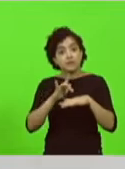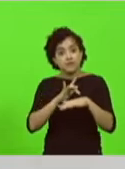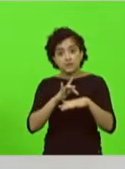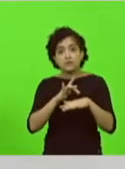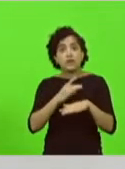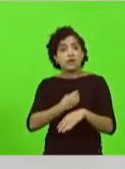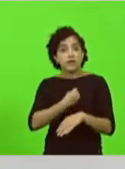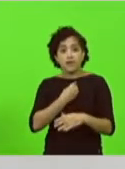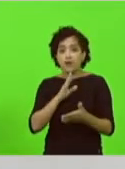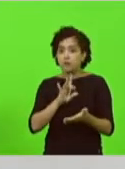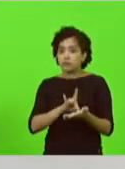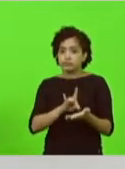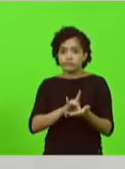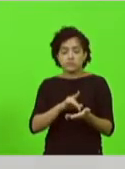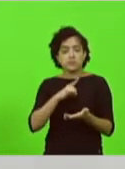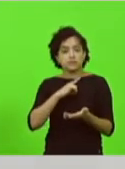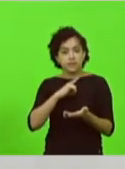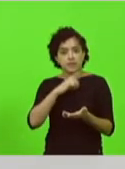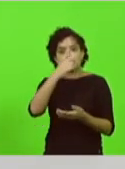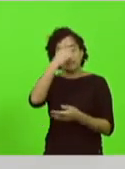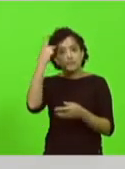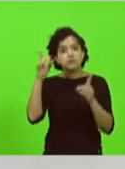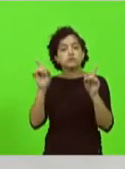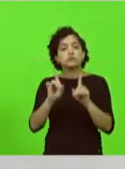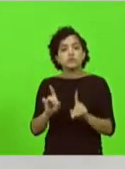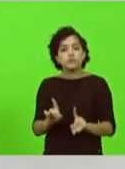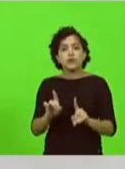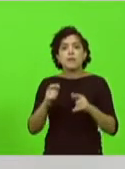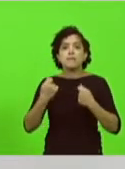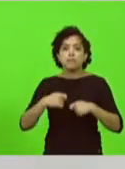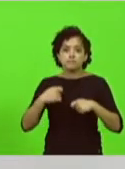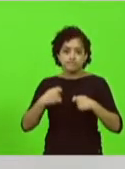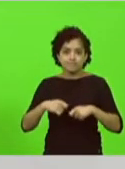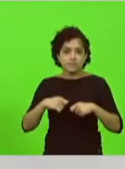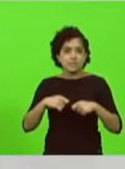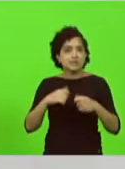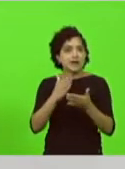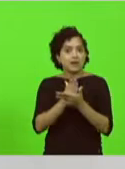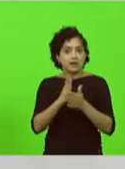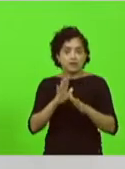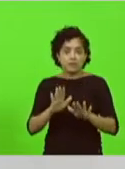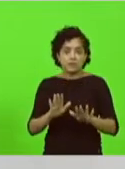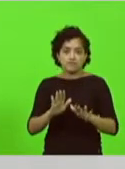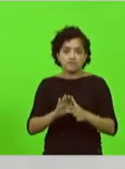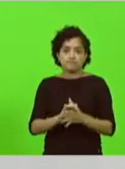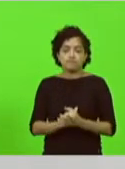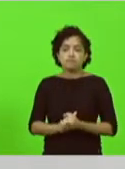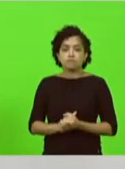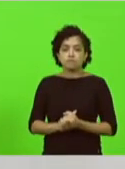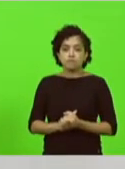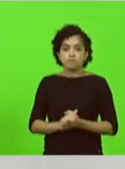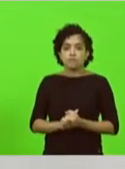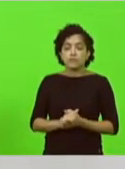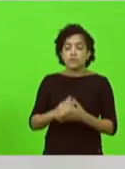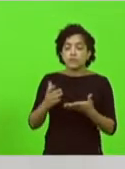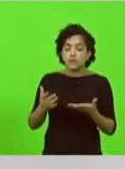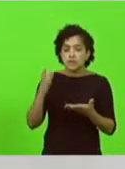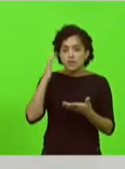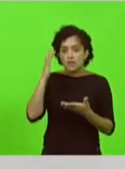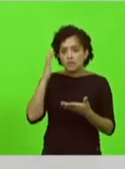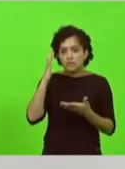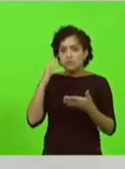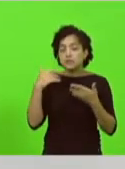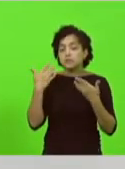da pessoa com deficiência, e isso precisa ser combatido, senhor presidente. Reflito também sobre